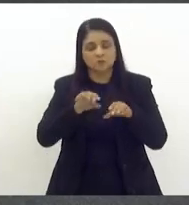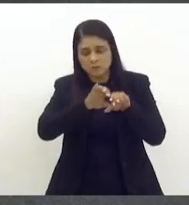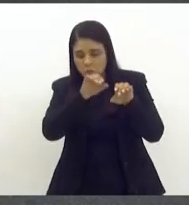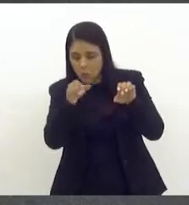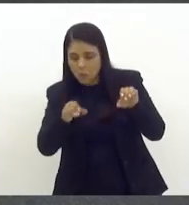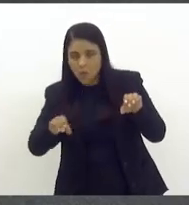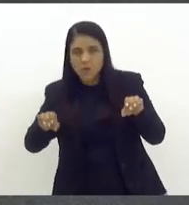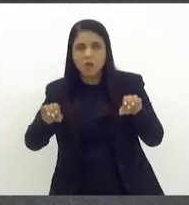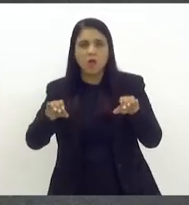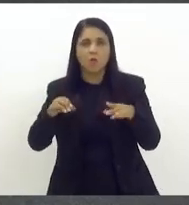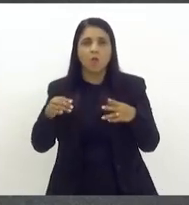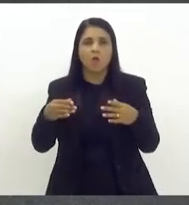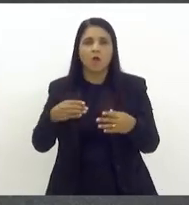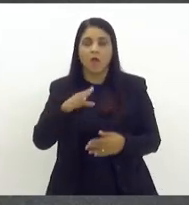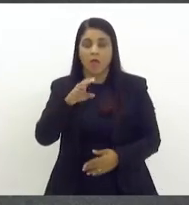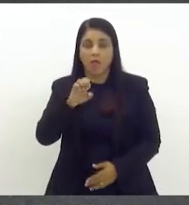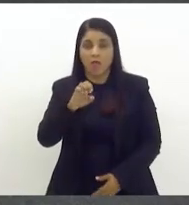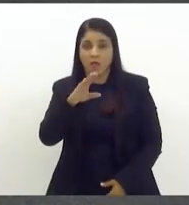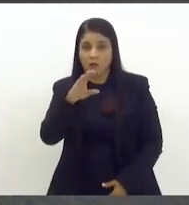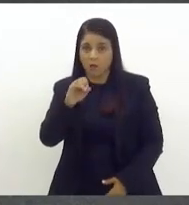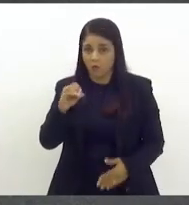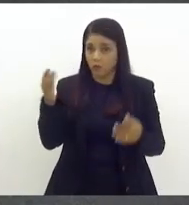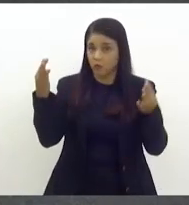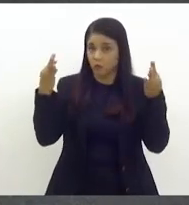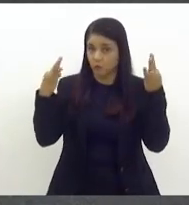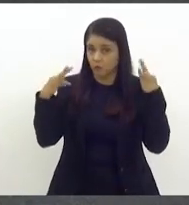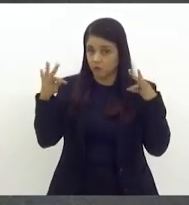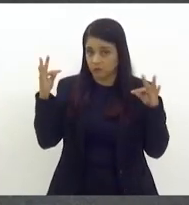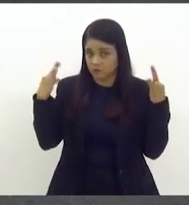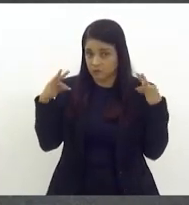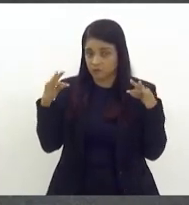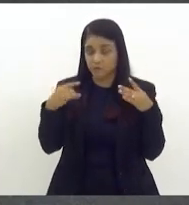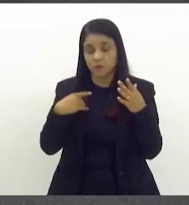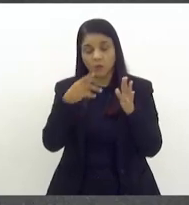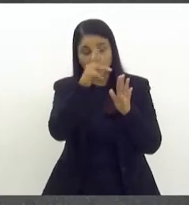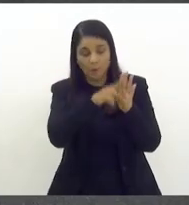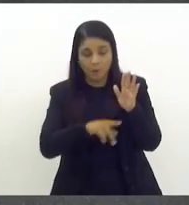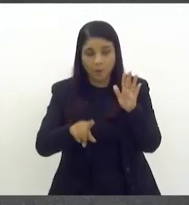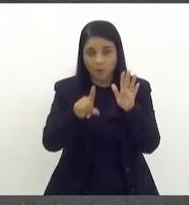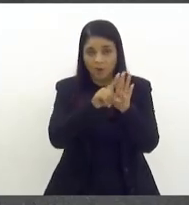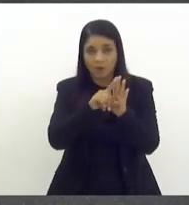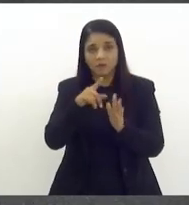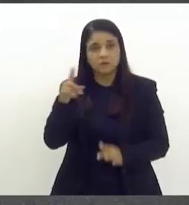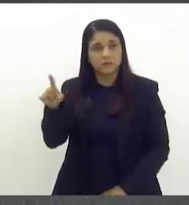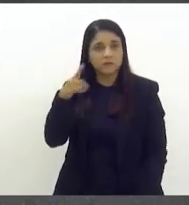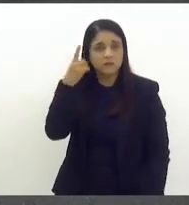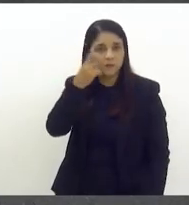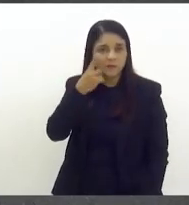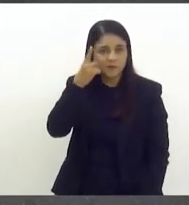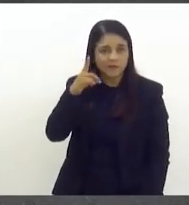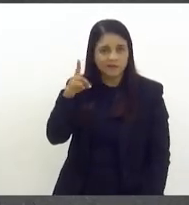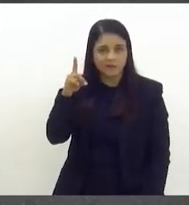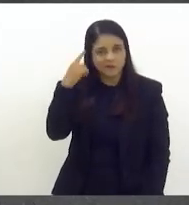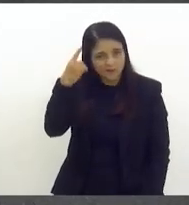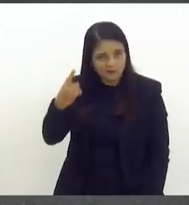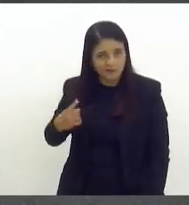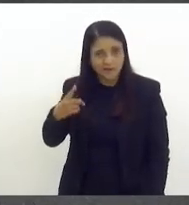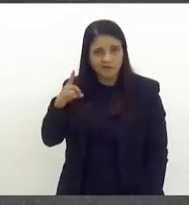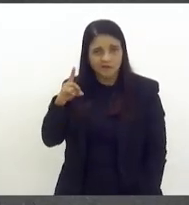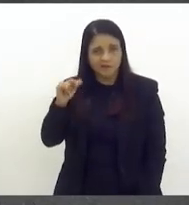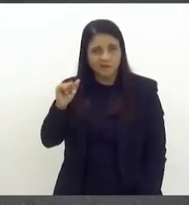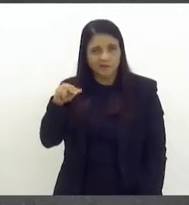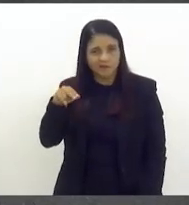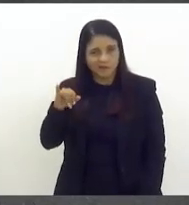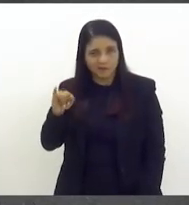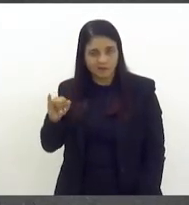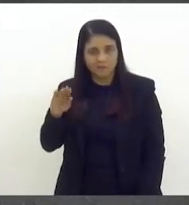não é a coturismo Então esse projeto da deputada Dani Balbi ela o que que